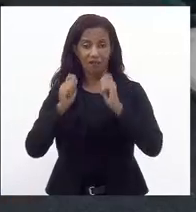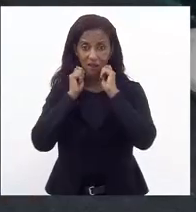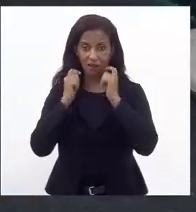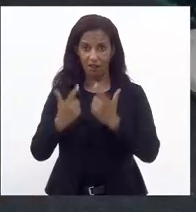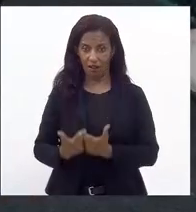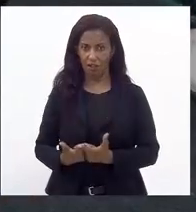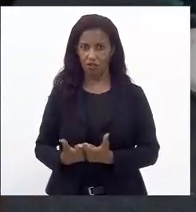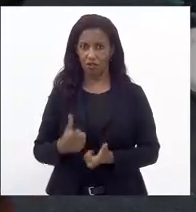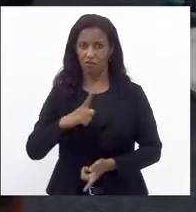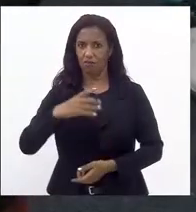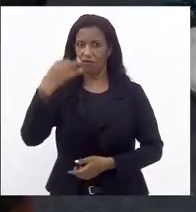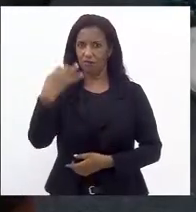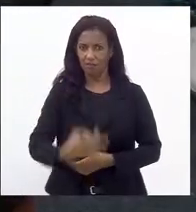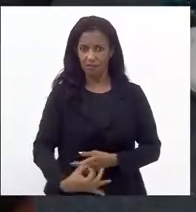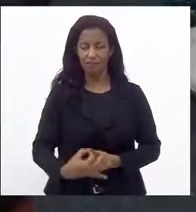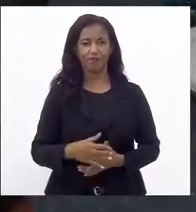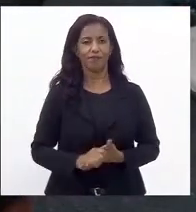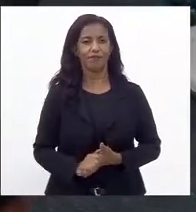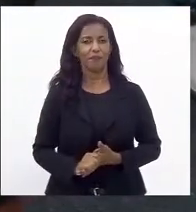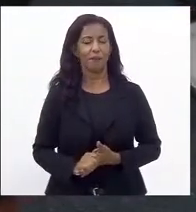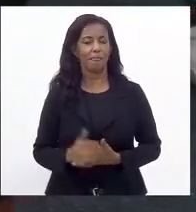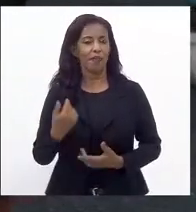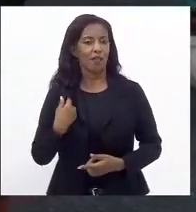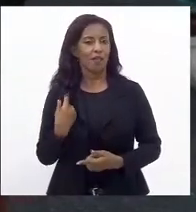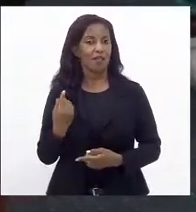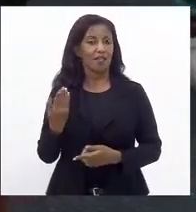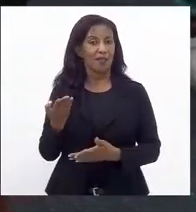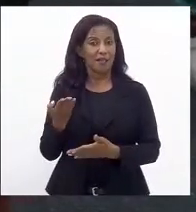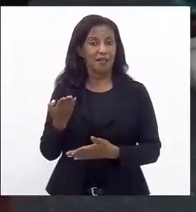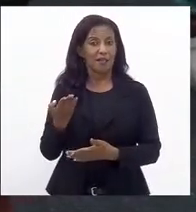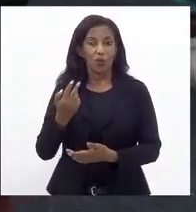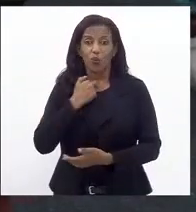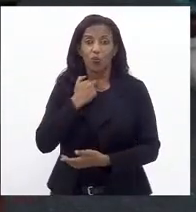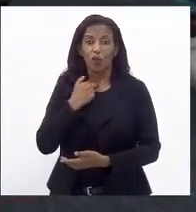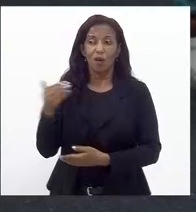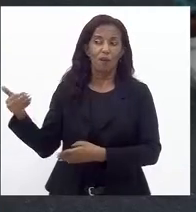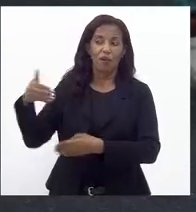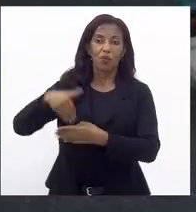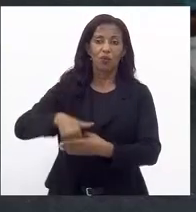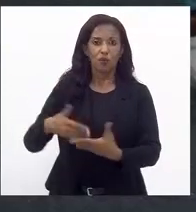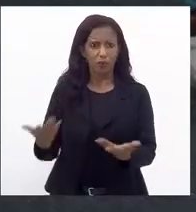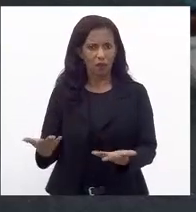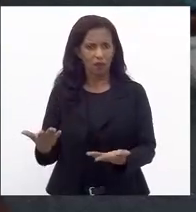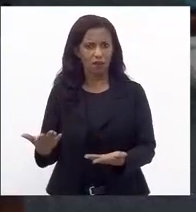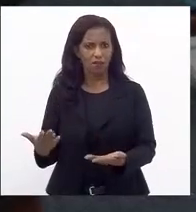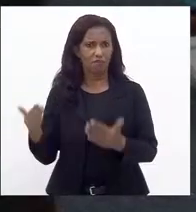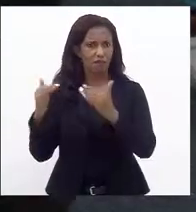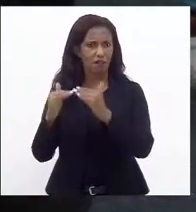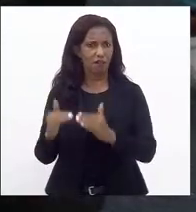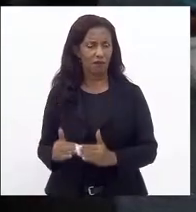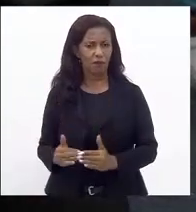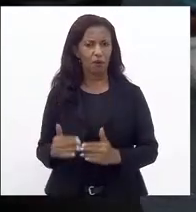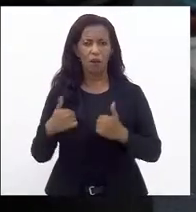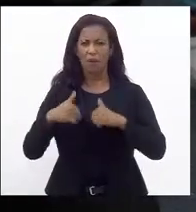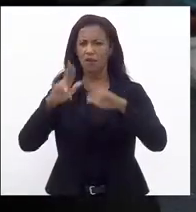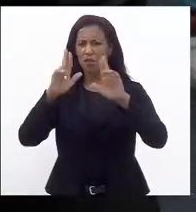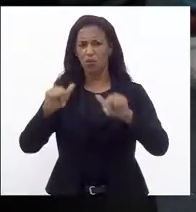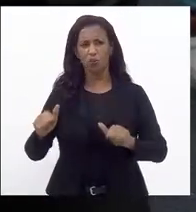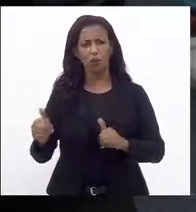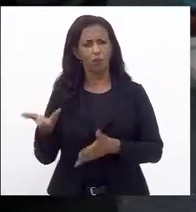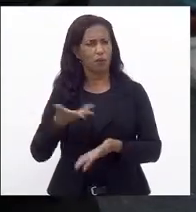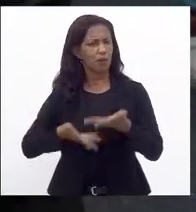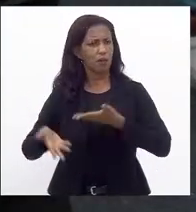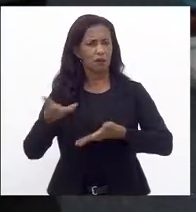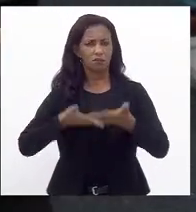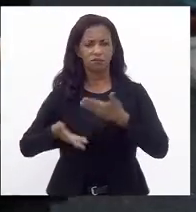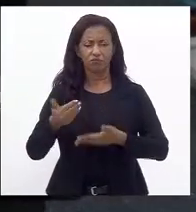agora eu tenho convicções que me impedem de votar a favor dessa matéria Lima concluir agora jamais deixaria de participar